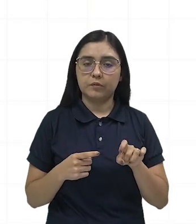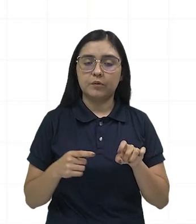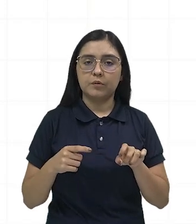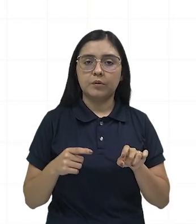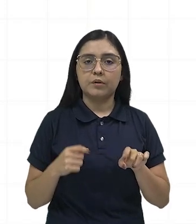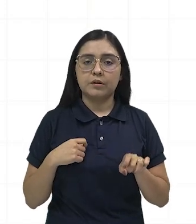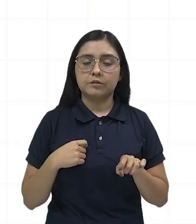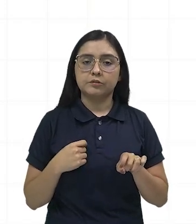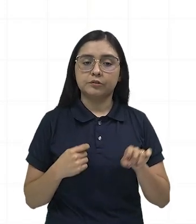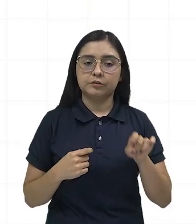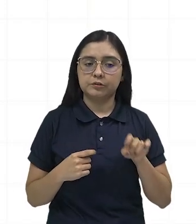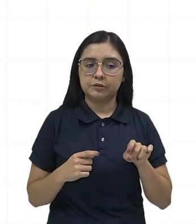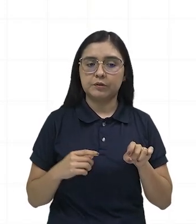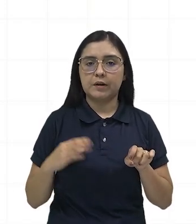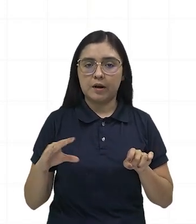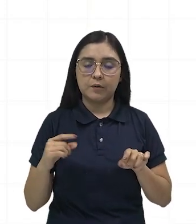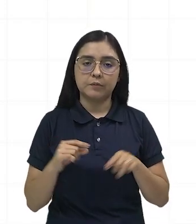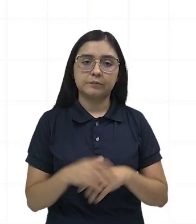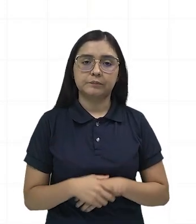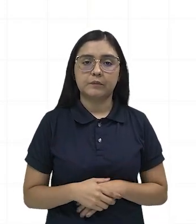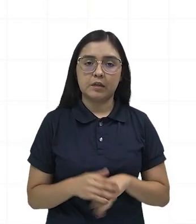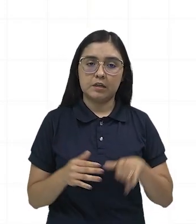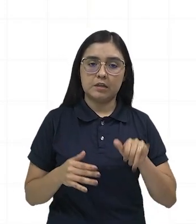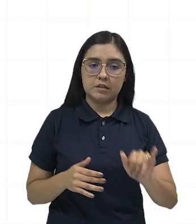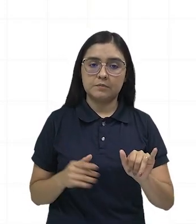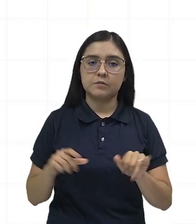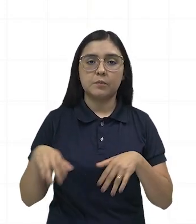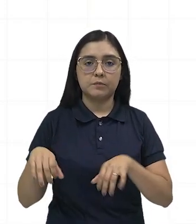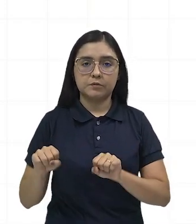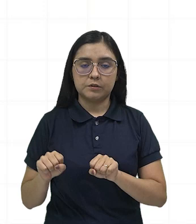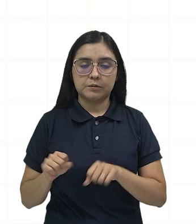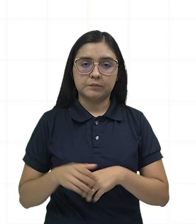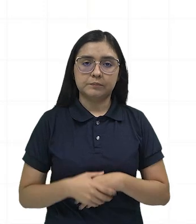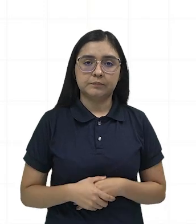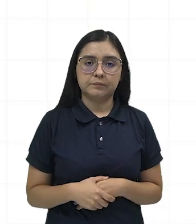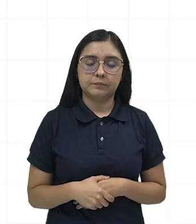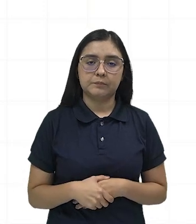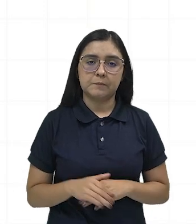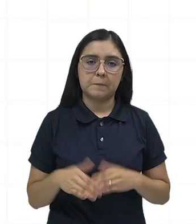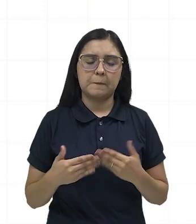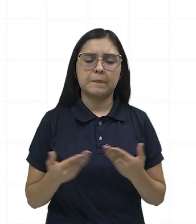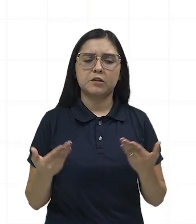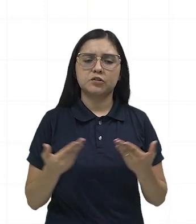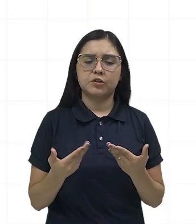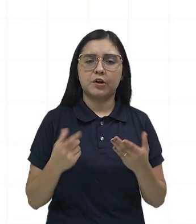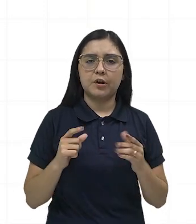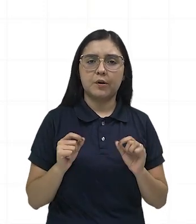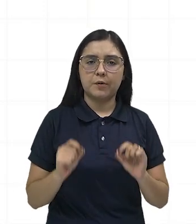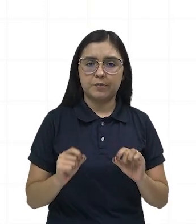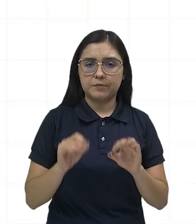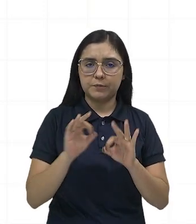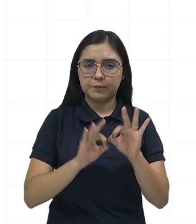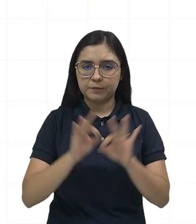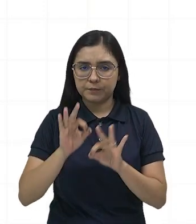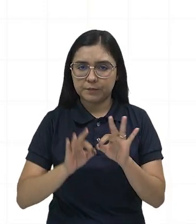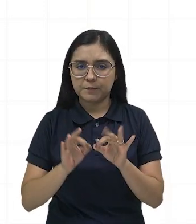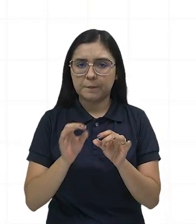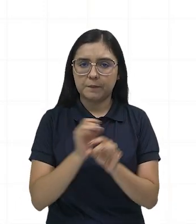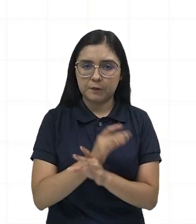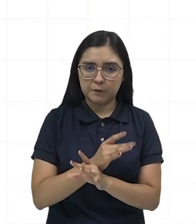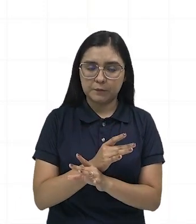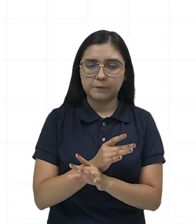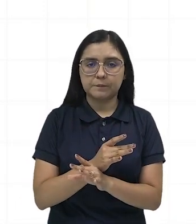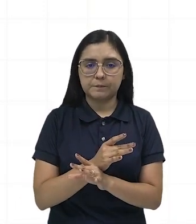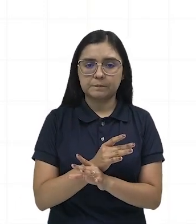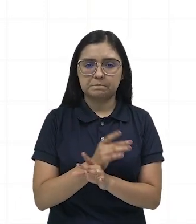você vai chamar de Y, beleza? Estruturado isso aí, pessoal, ou seja, você